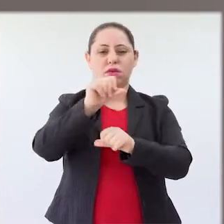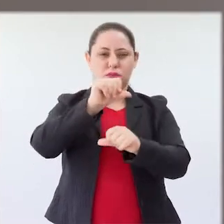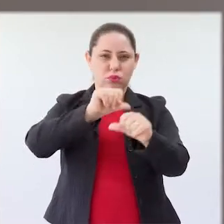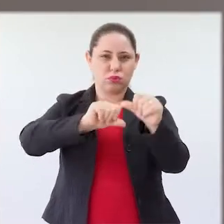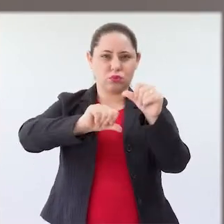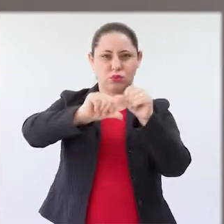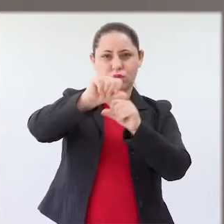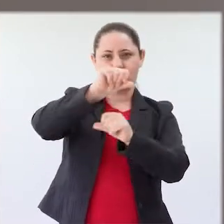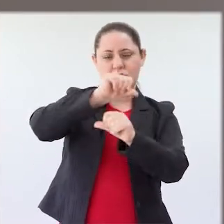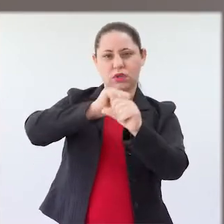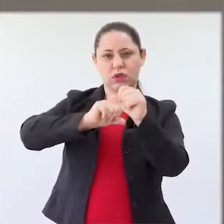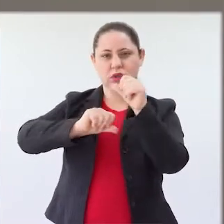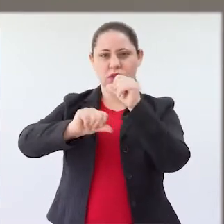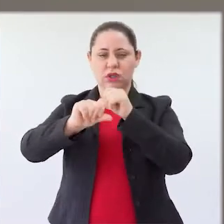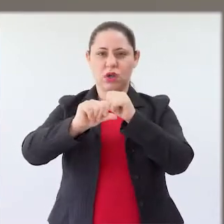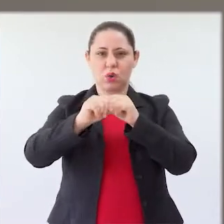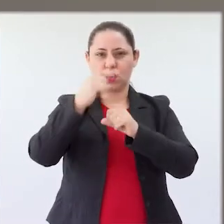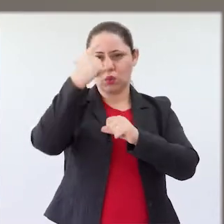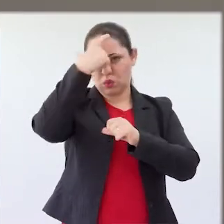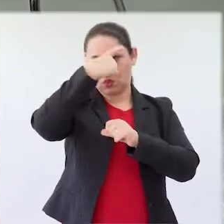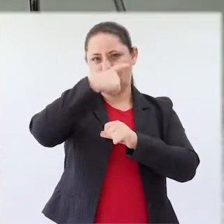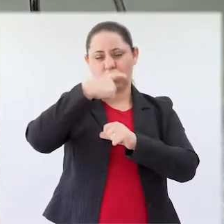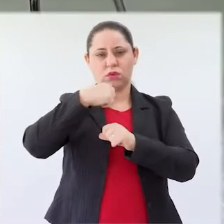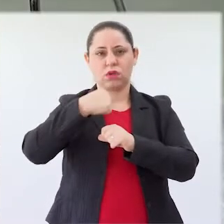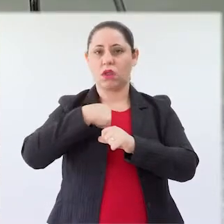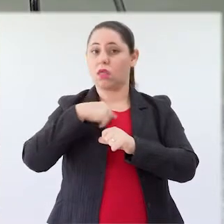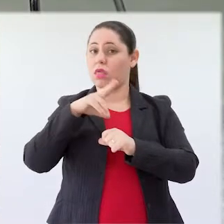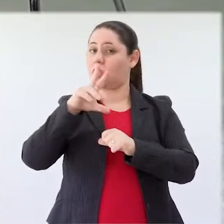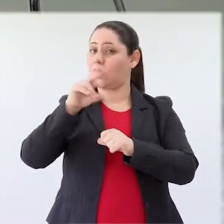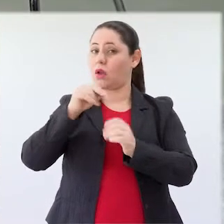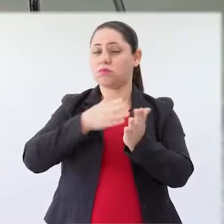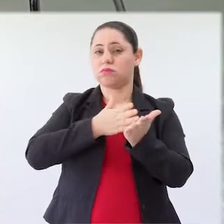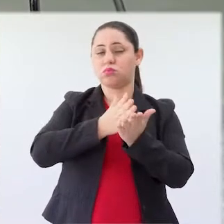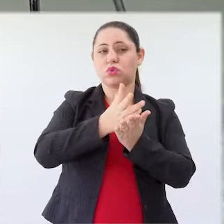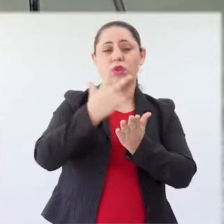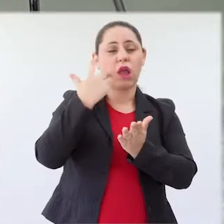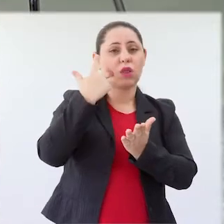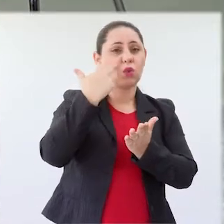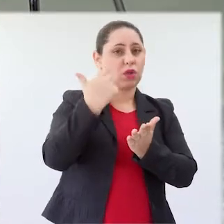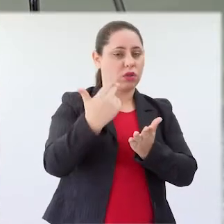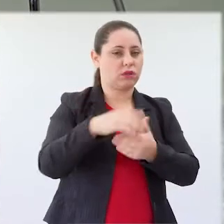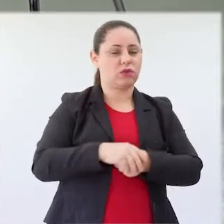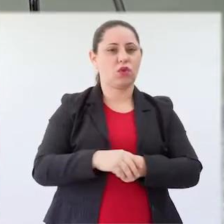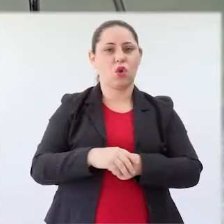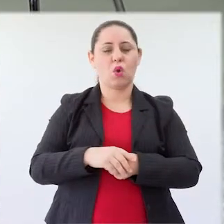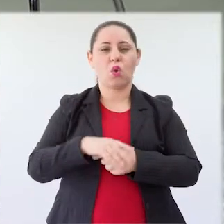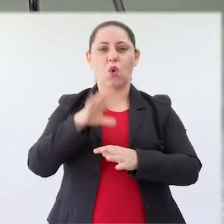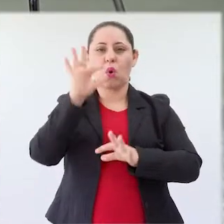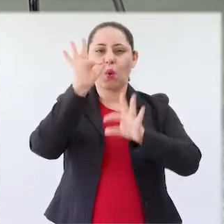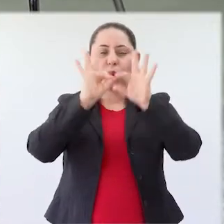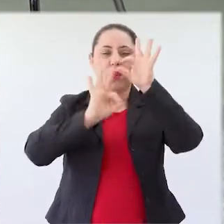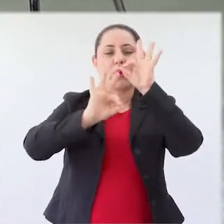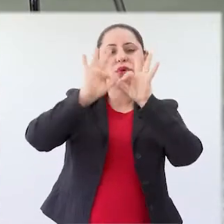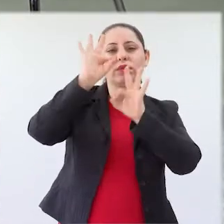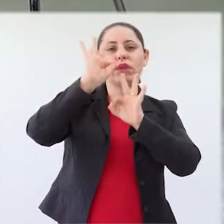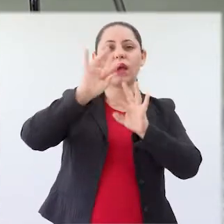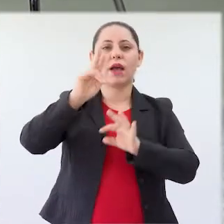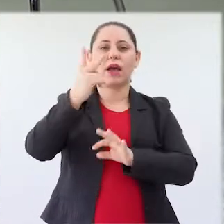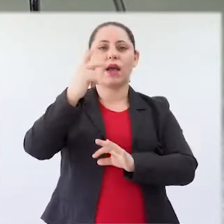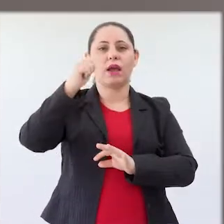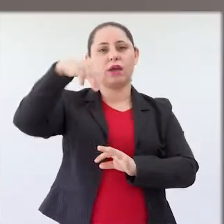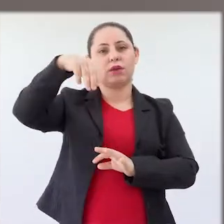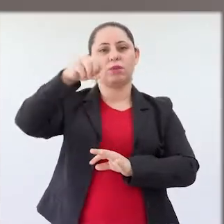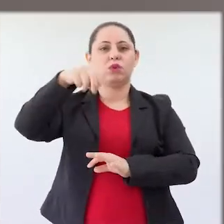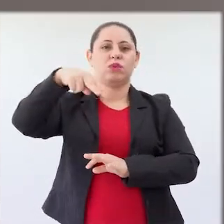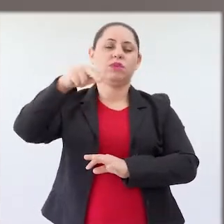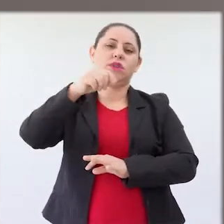mudança, toda a configuração. Eu já vou para uma linha de naturalidade. No caso, a harmonização facial, né? Na harmonização facial,